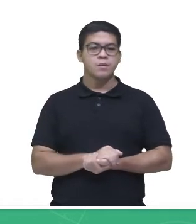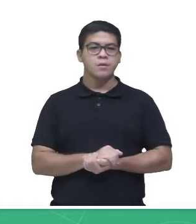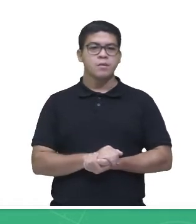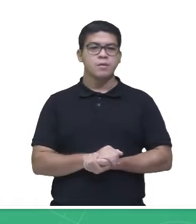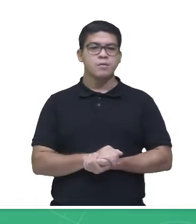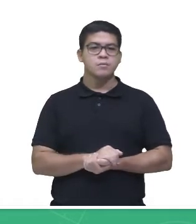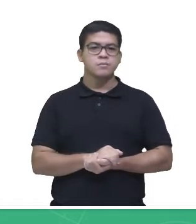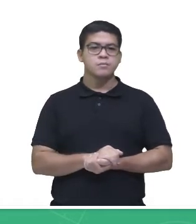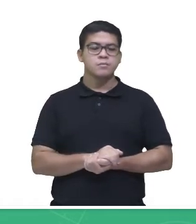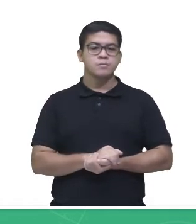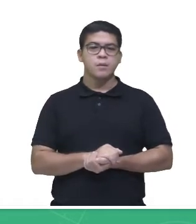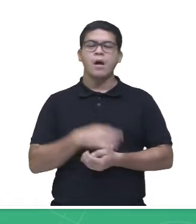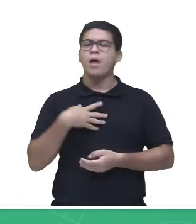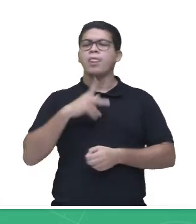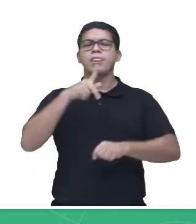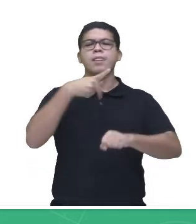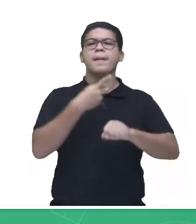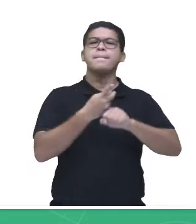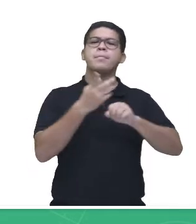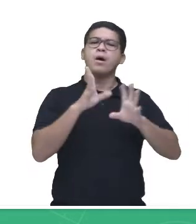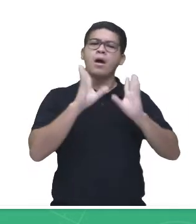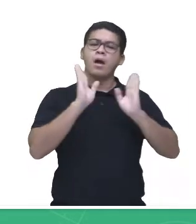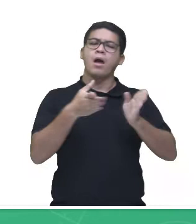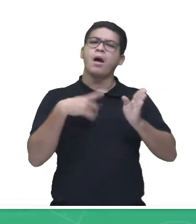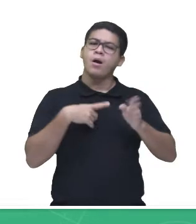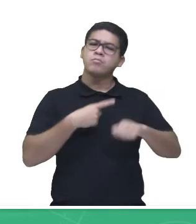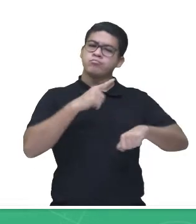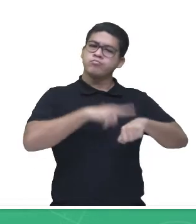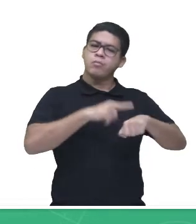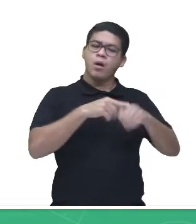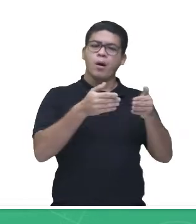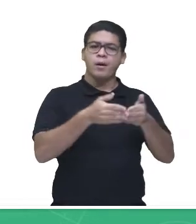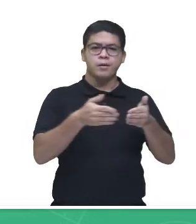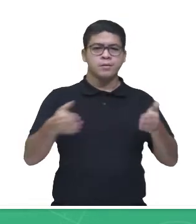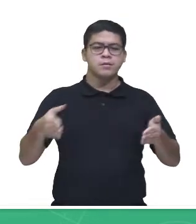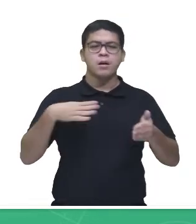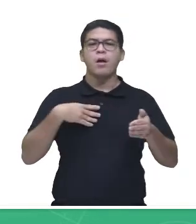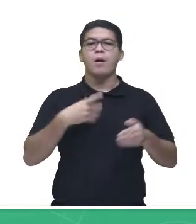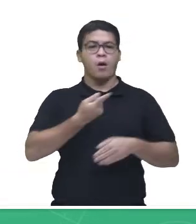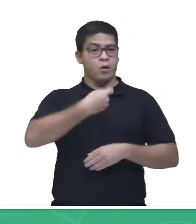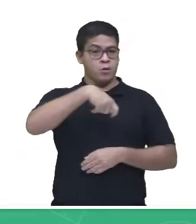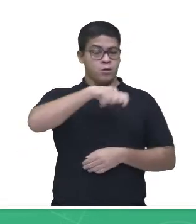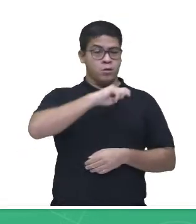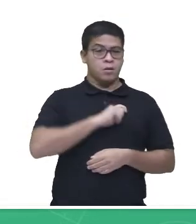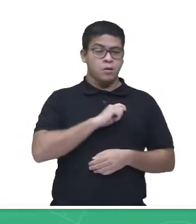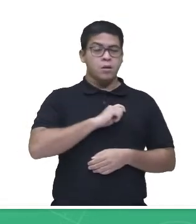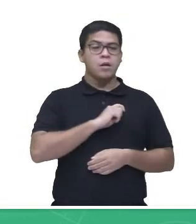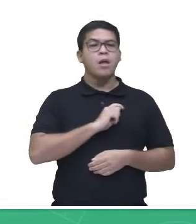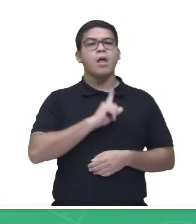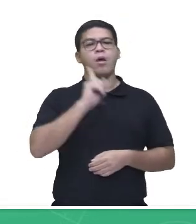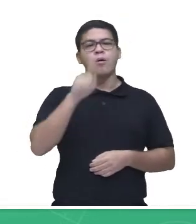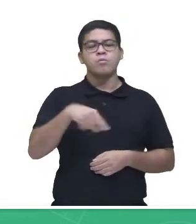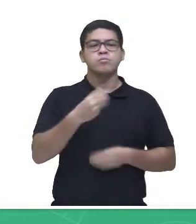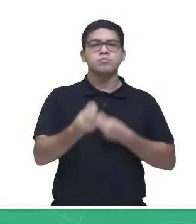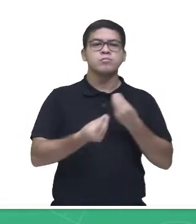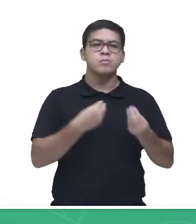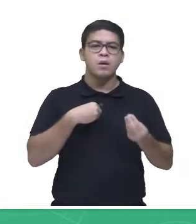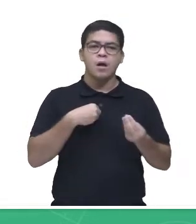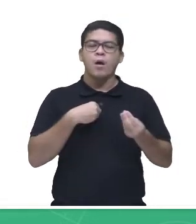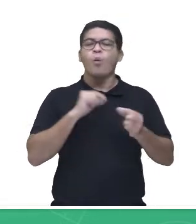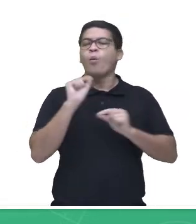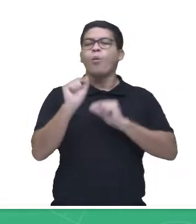dizer para você, isso daqui é um marcador temporal. No espanhol se diz marcador temporal, que ele serve